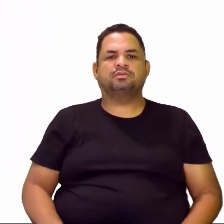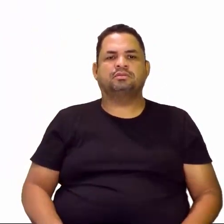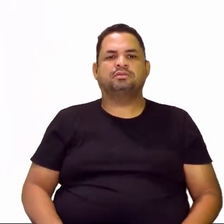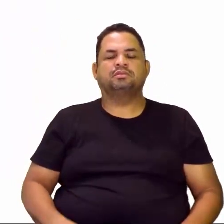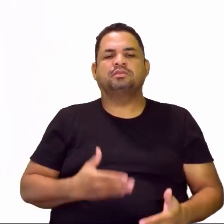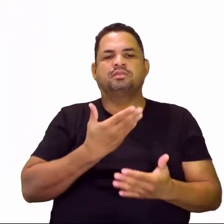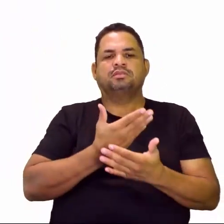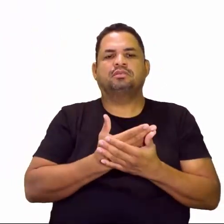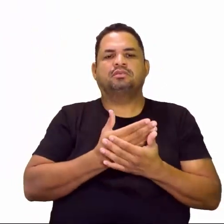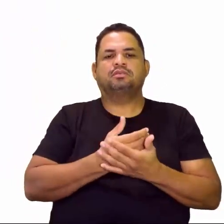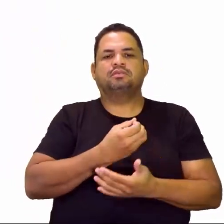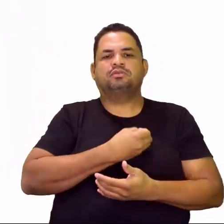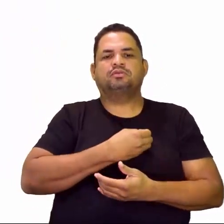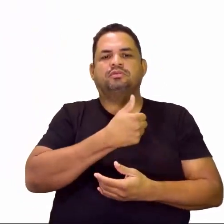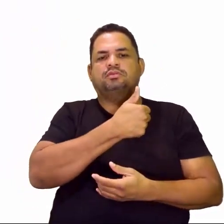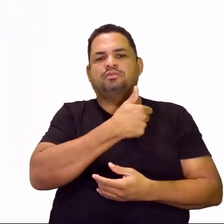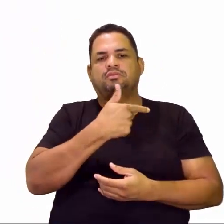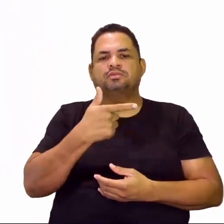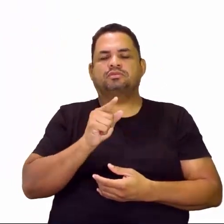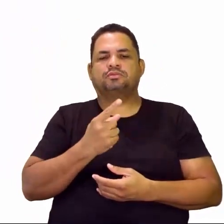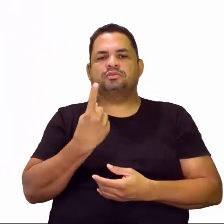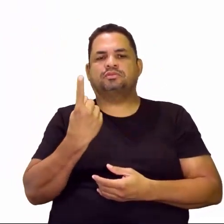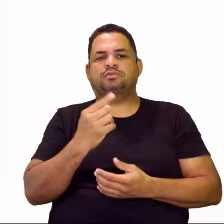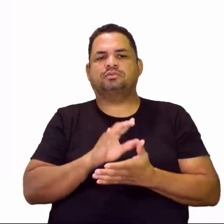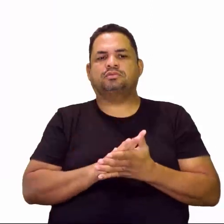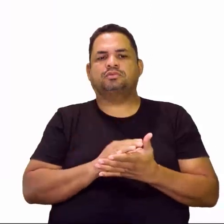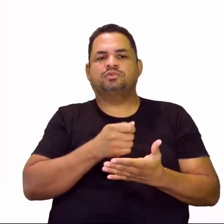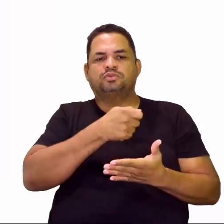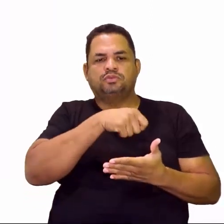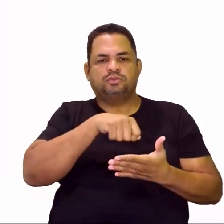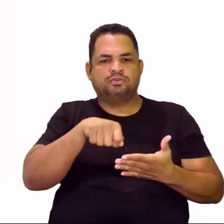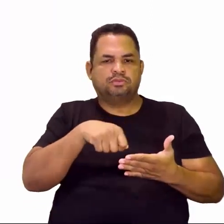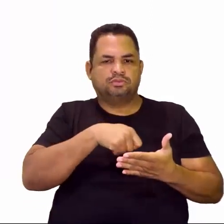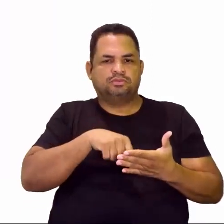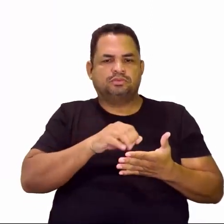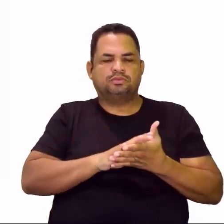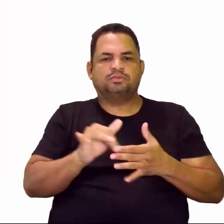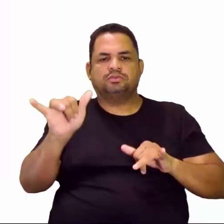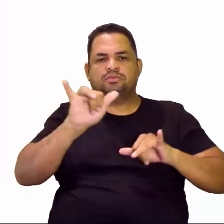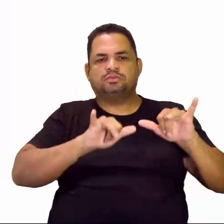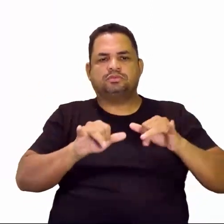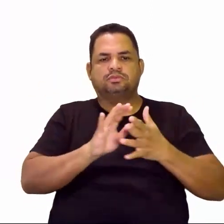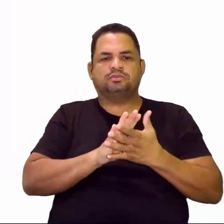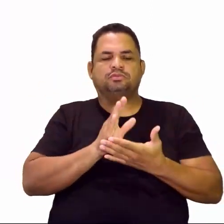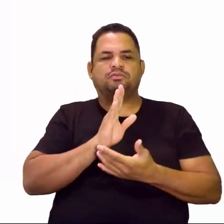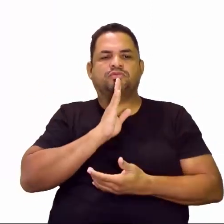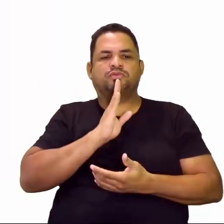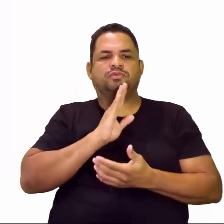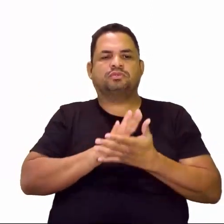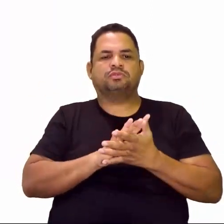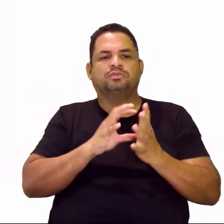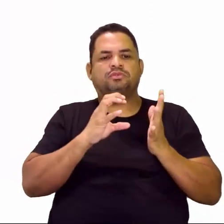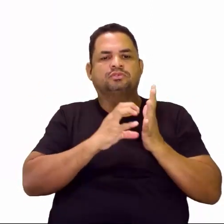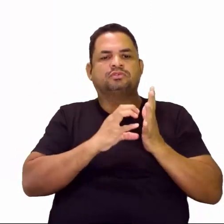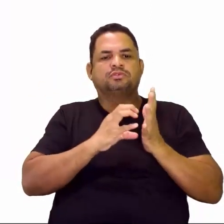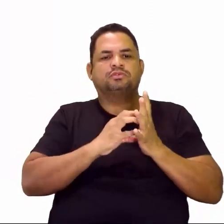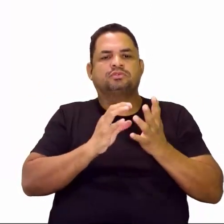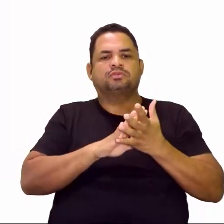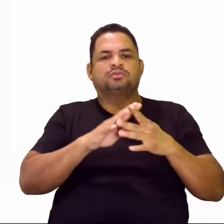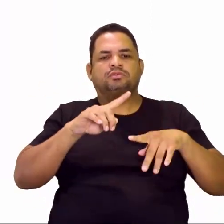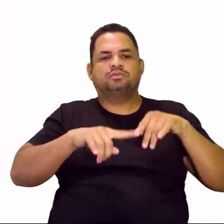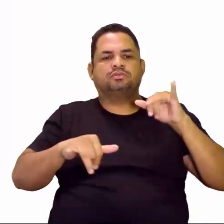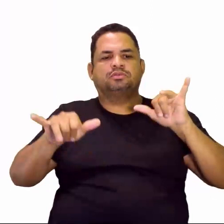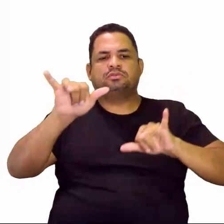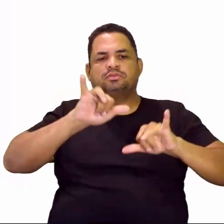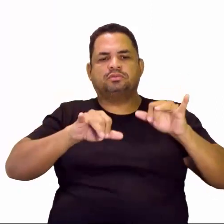aula 12.1 de notações químicas, nós conhecemos os símbolos dos elementos químicos,